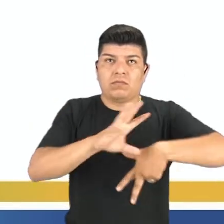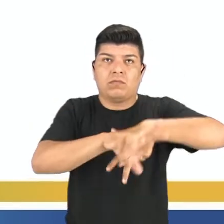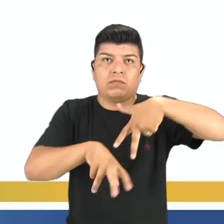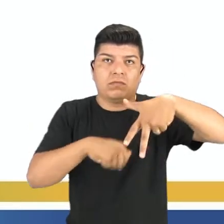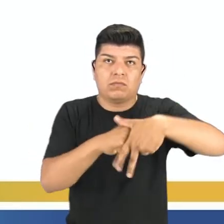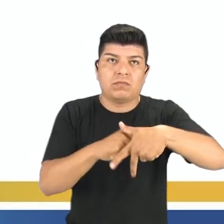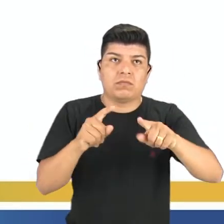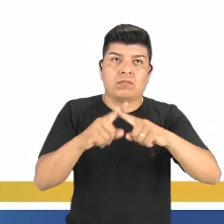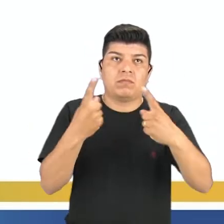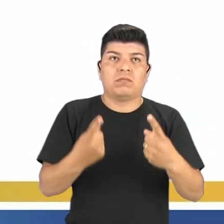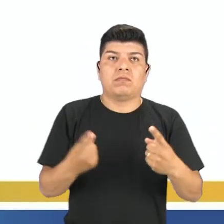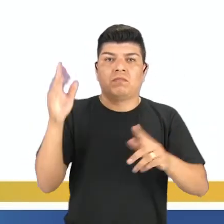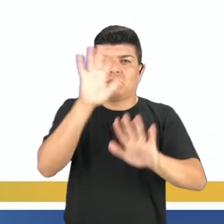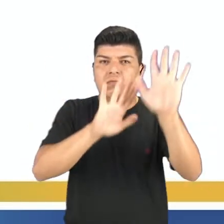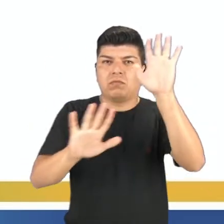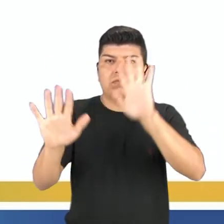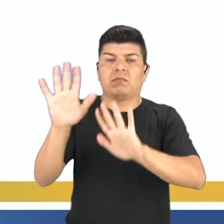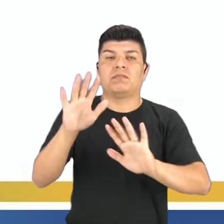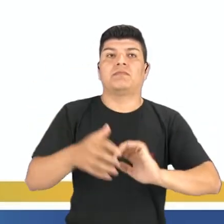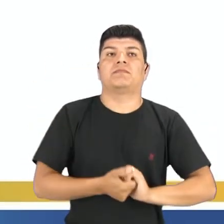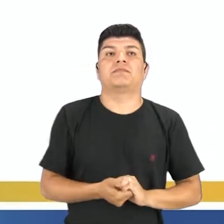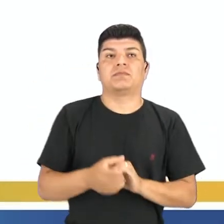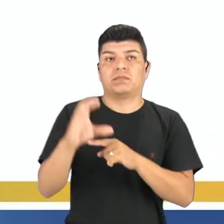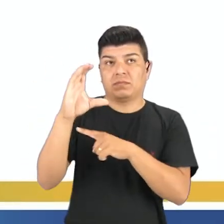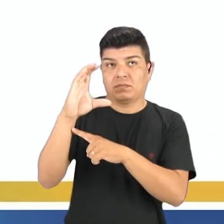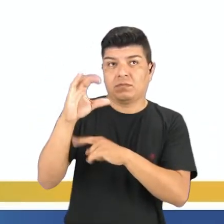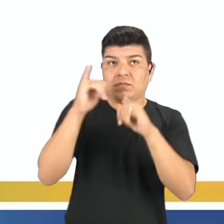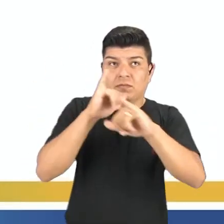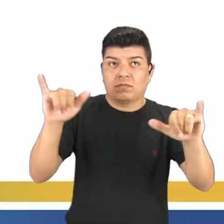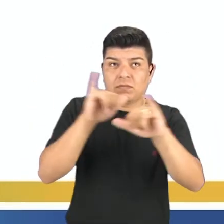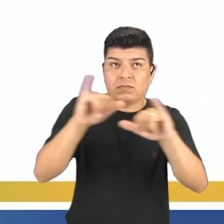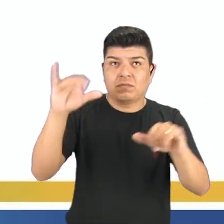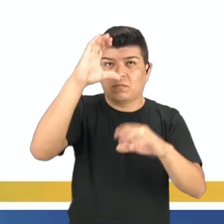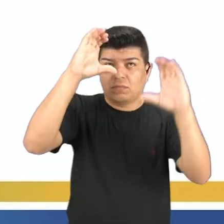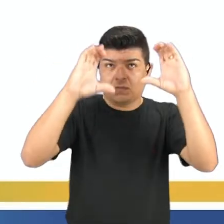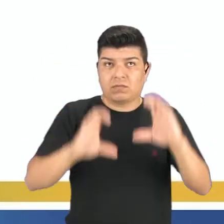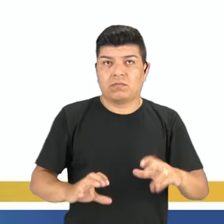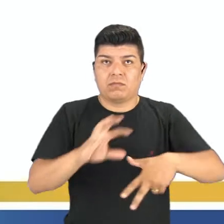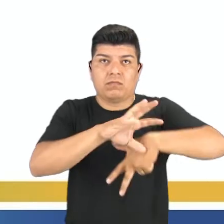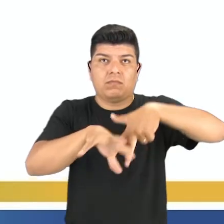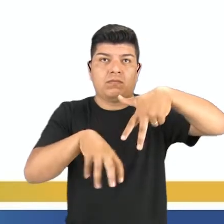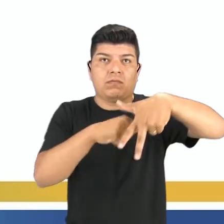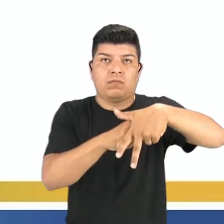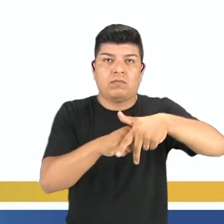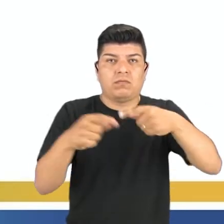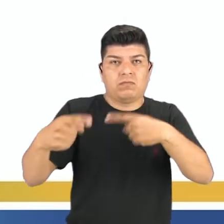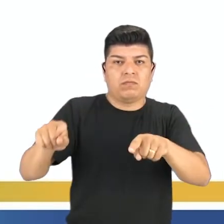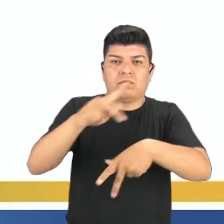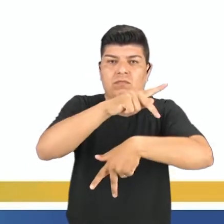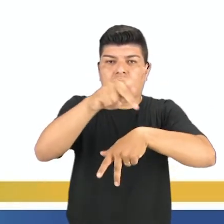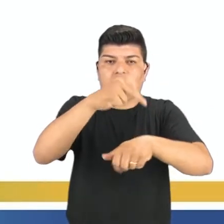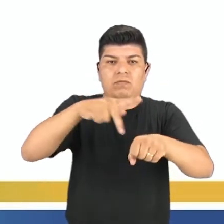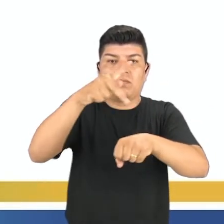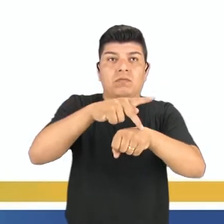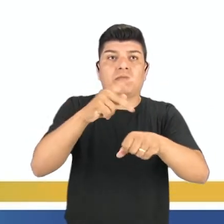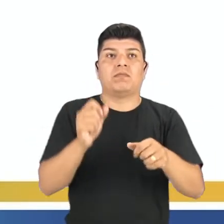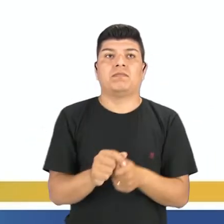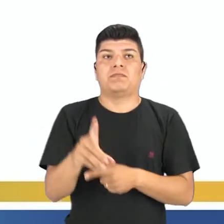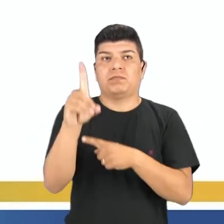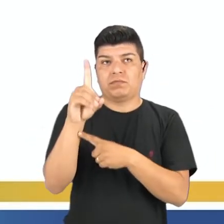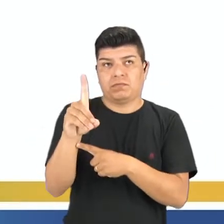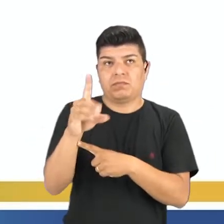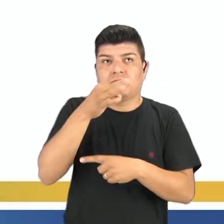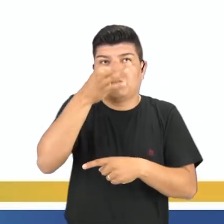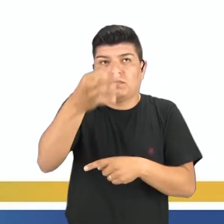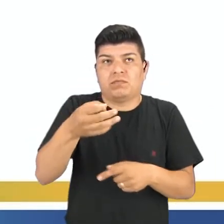cidadania e a corrupção, mas não deixa claro o ponto de vista. C. Informa o cidadão sobre casos de corrupção que assolam o nosso país. D. A